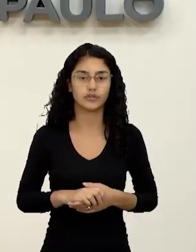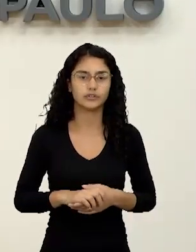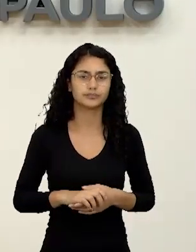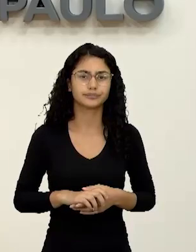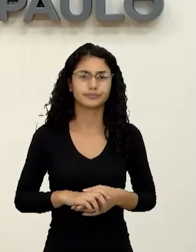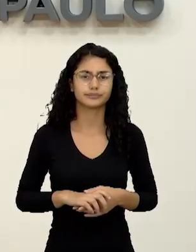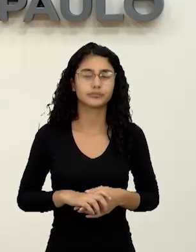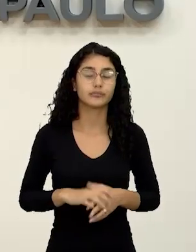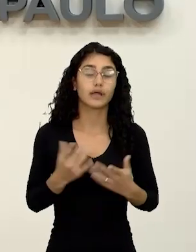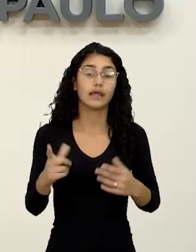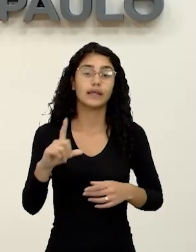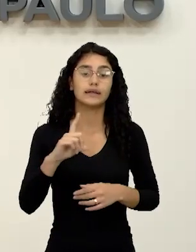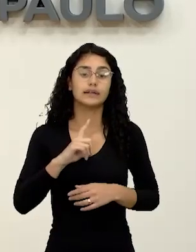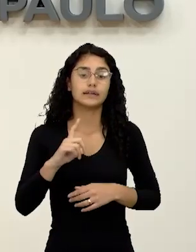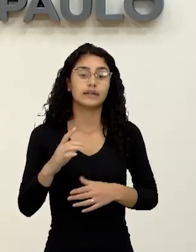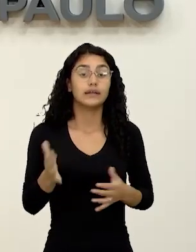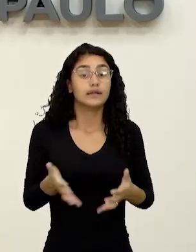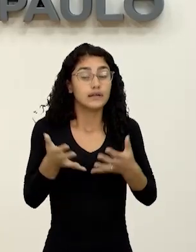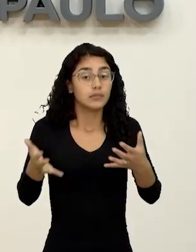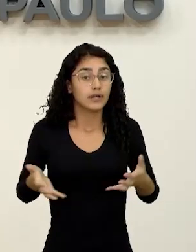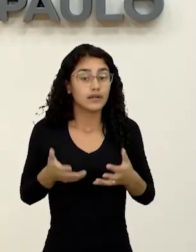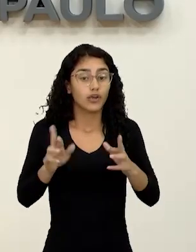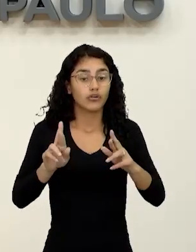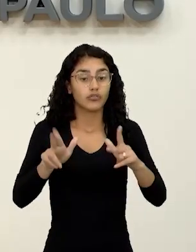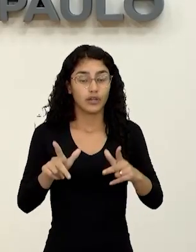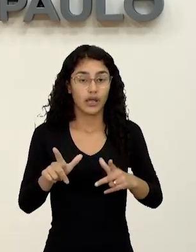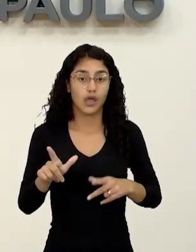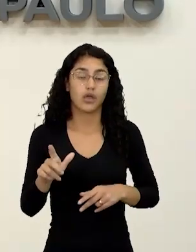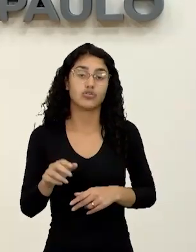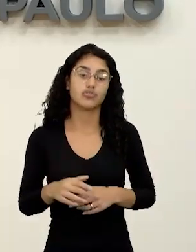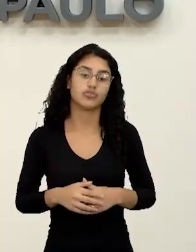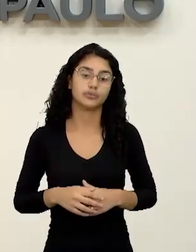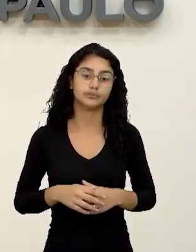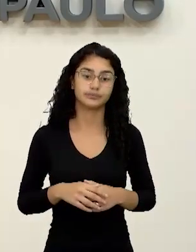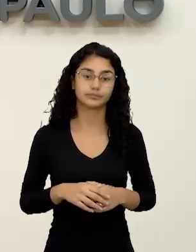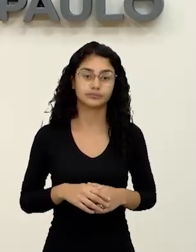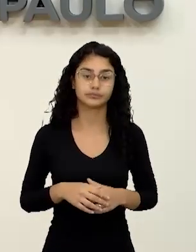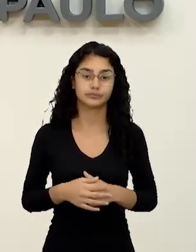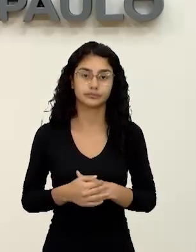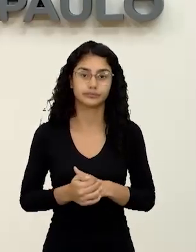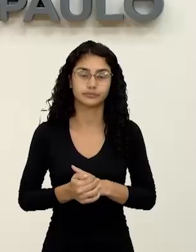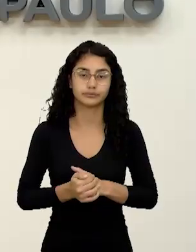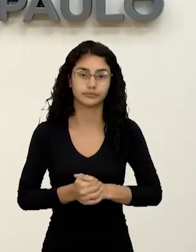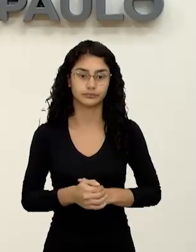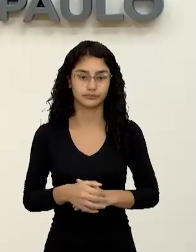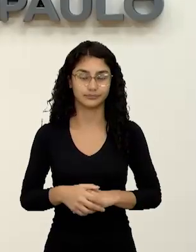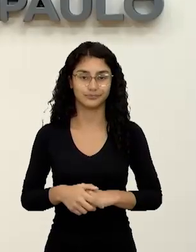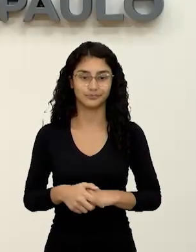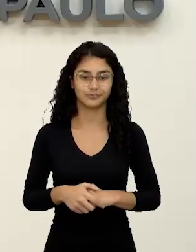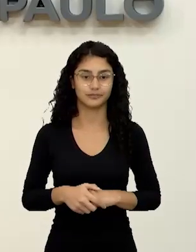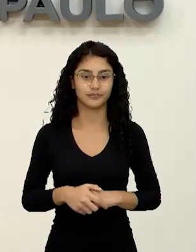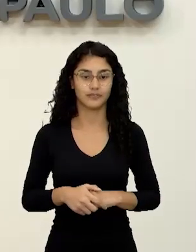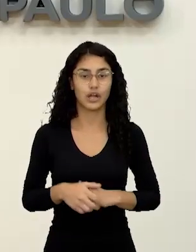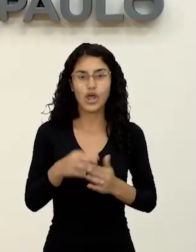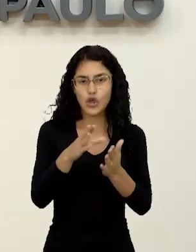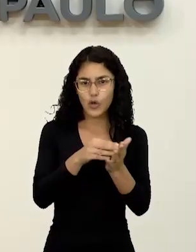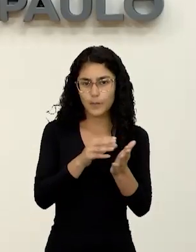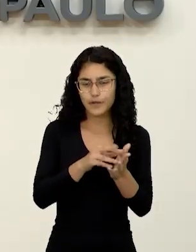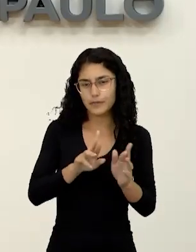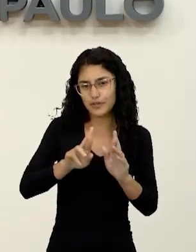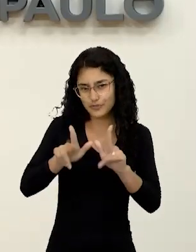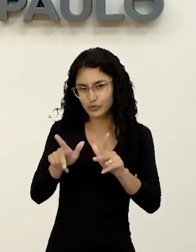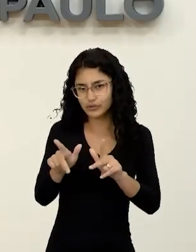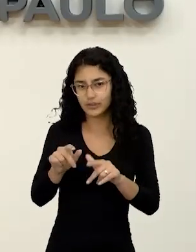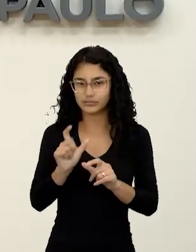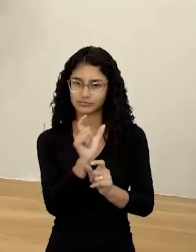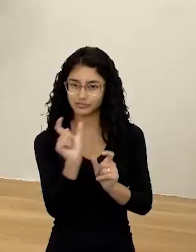tem um pedacinho. É um leve copia, mas não faz igual. Copia, mas muda algumas palavras,